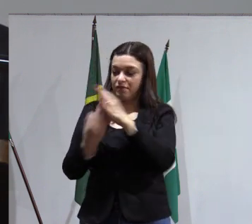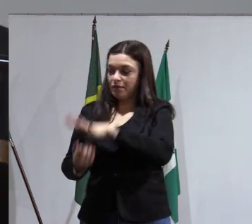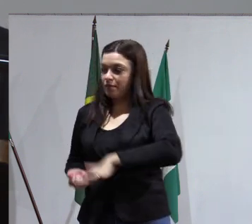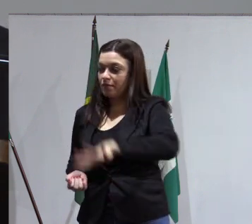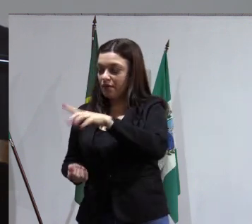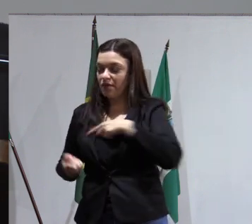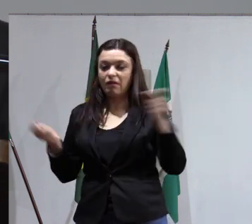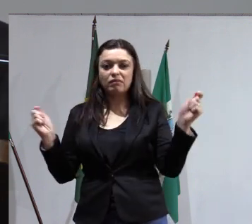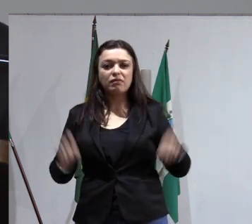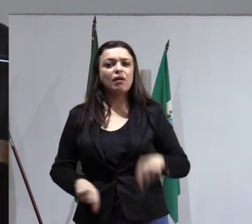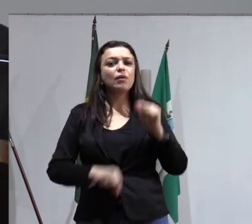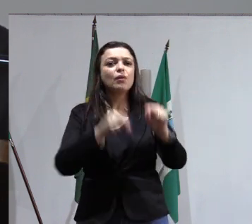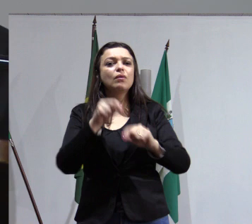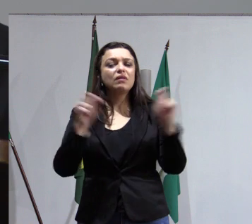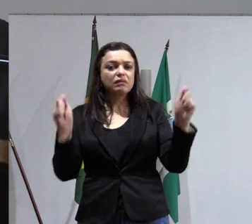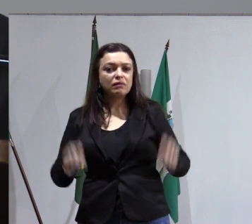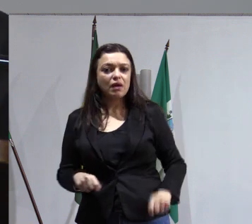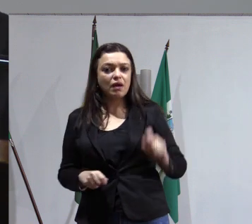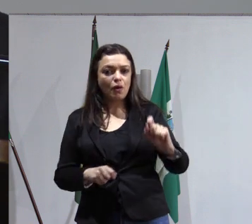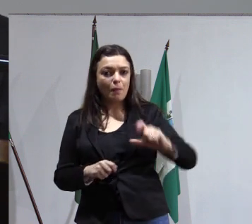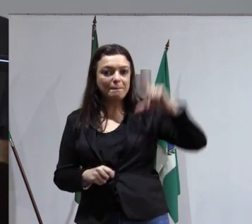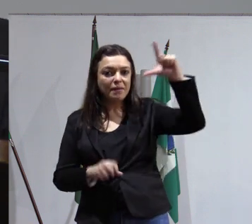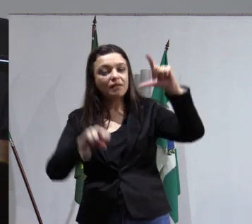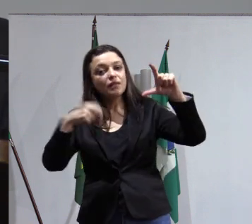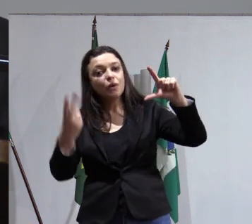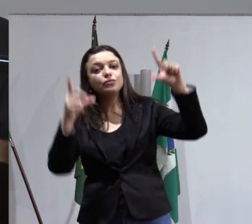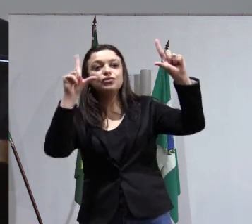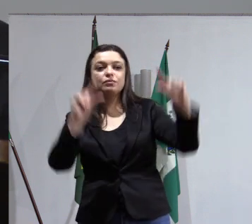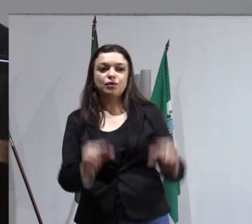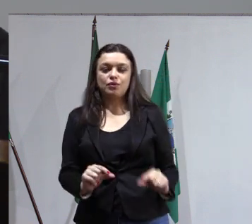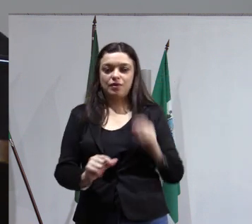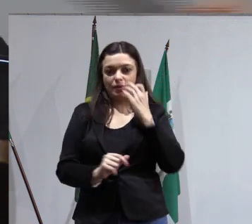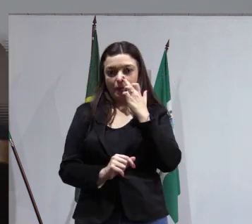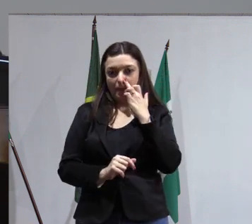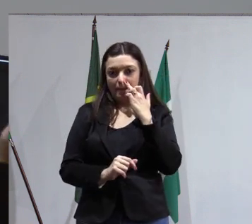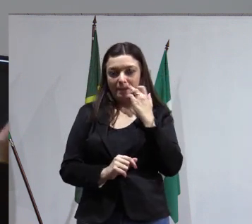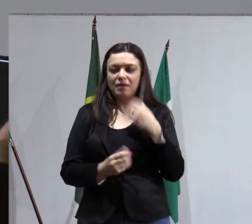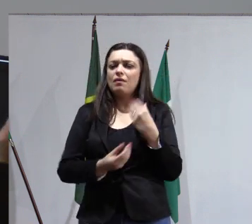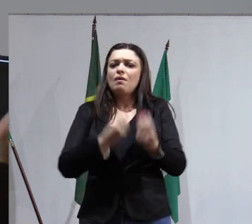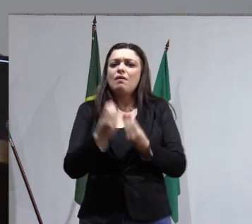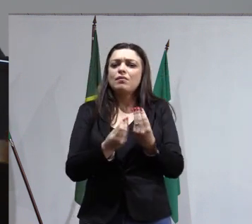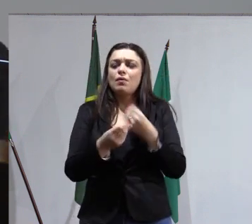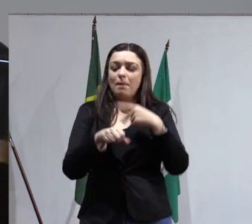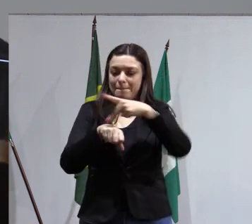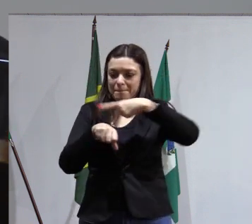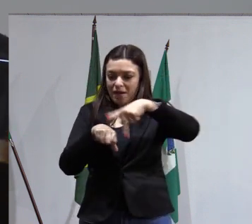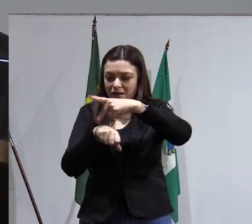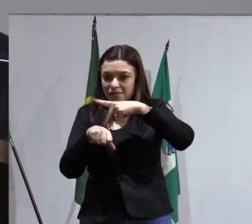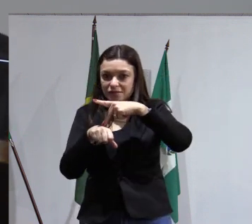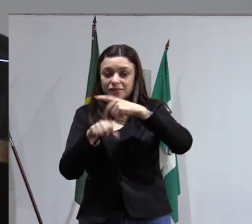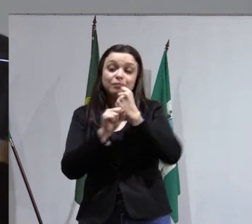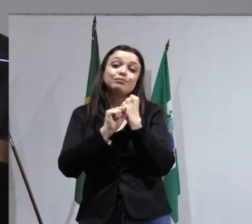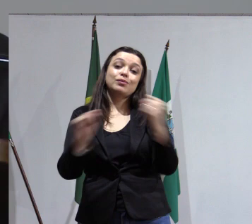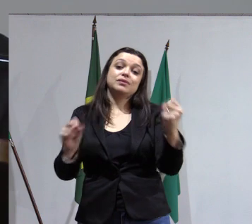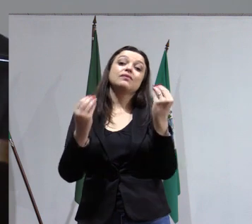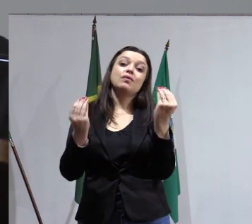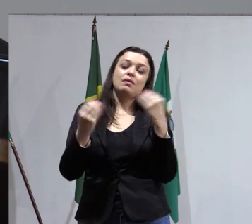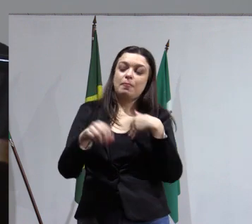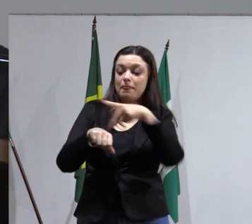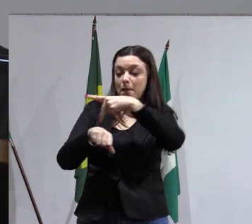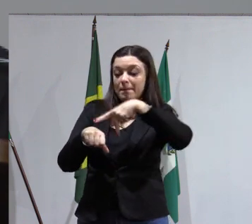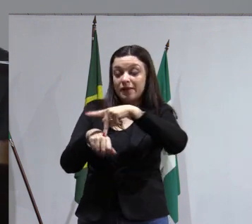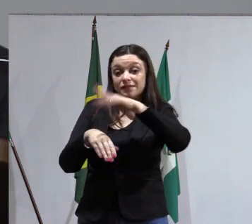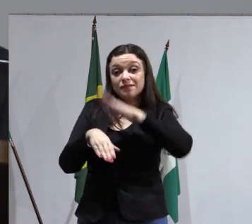números aumentem ou que esses números diminuam. É impossível conceber que em um país que deveria, onde deveria imperar